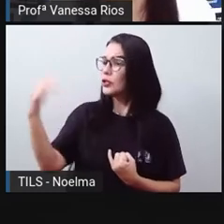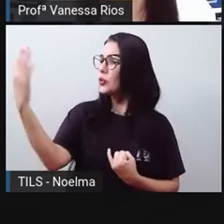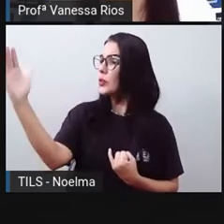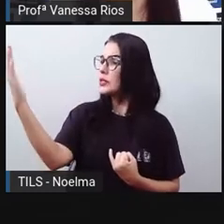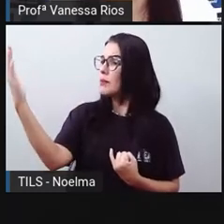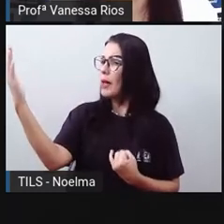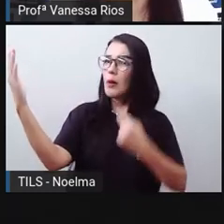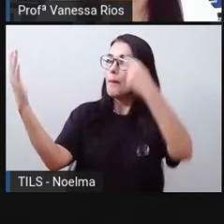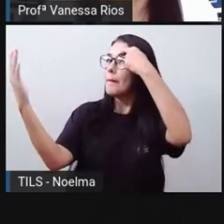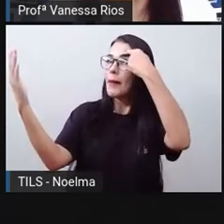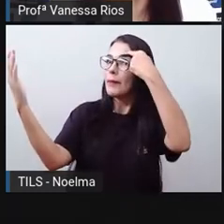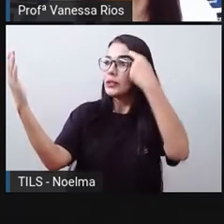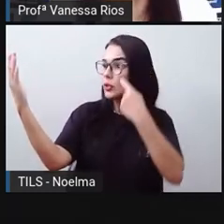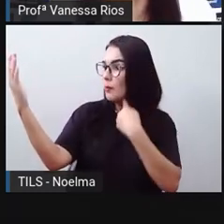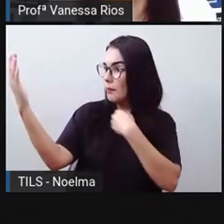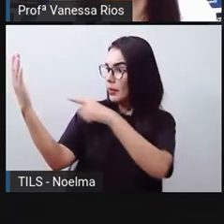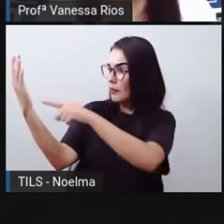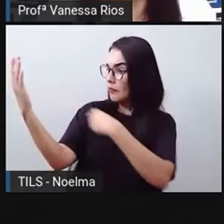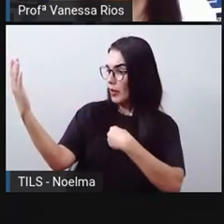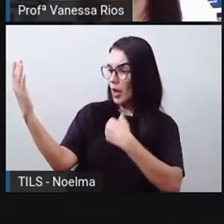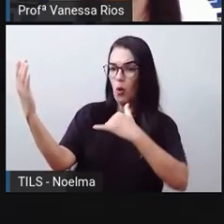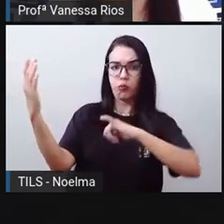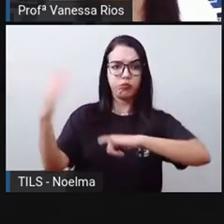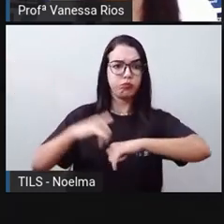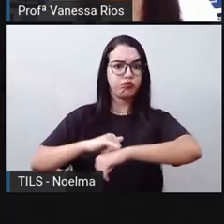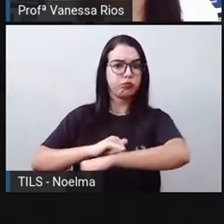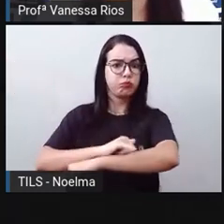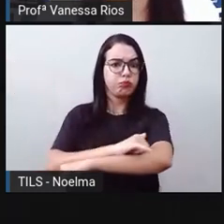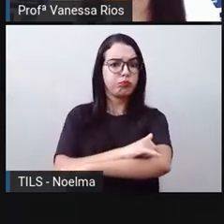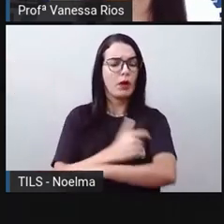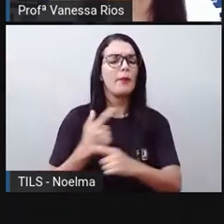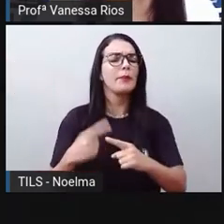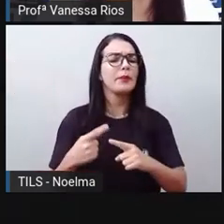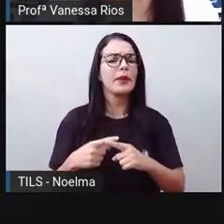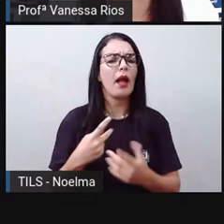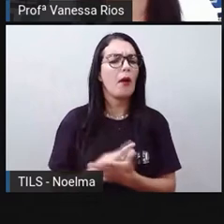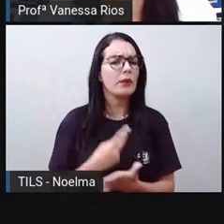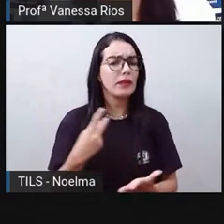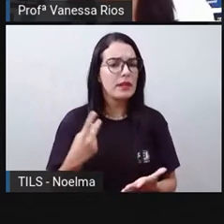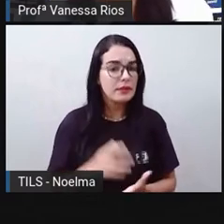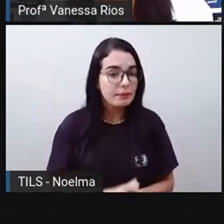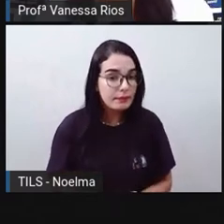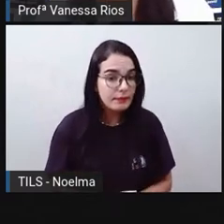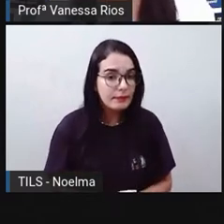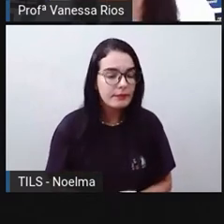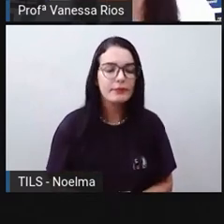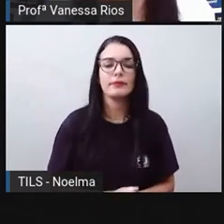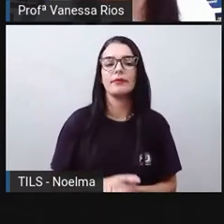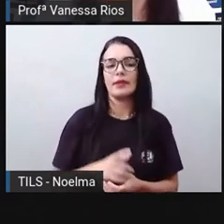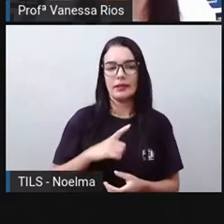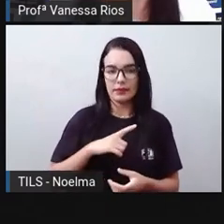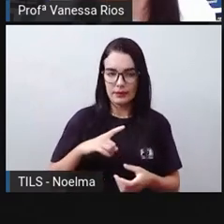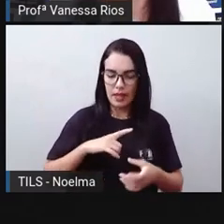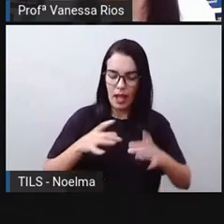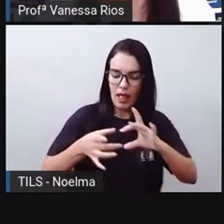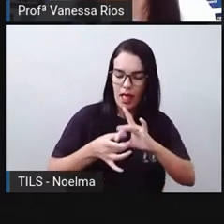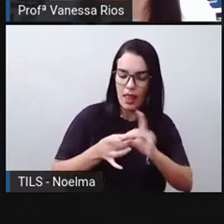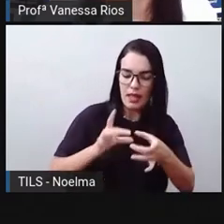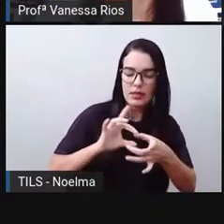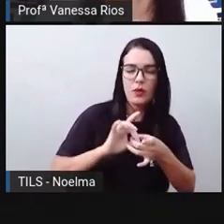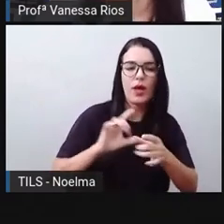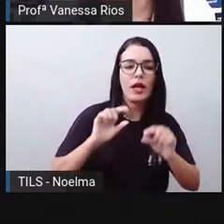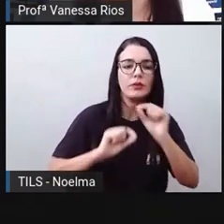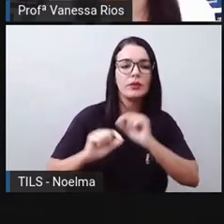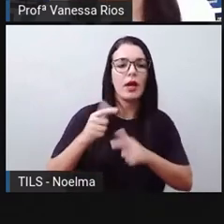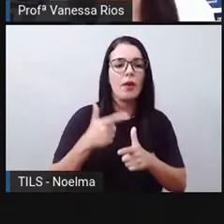na própria imagem, quando ela se olha e se enxerga de outro jeito, está relacionado a um problema